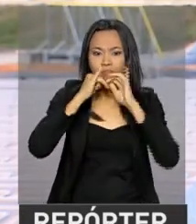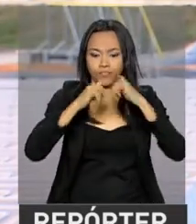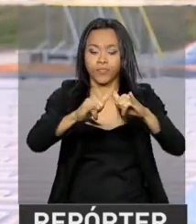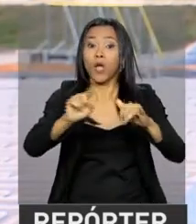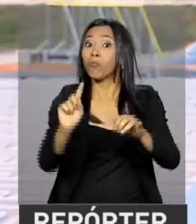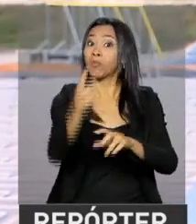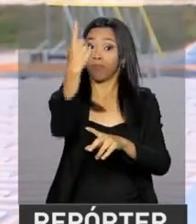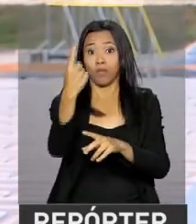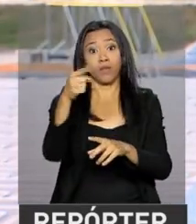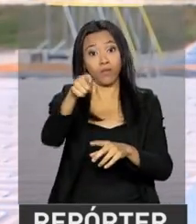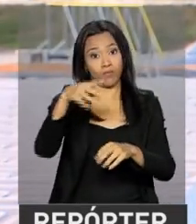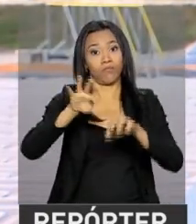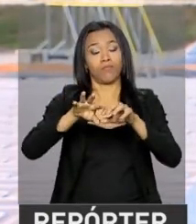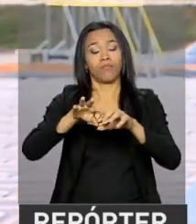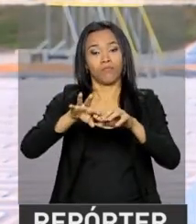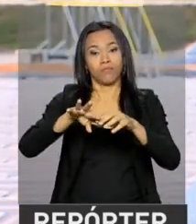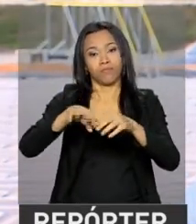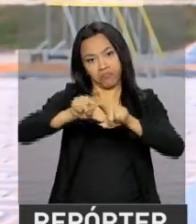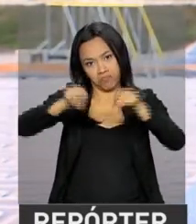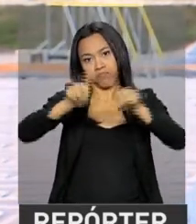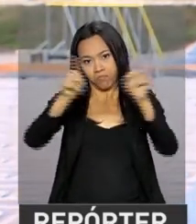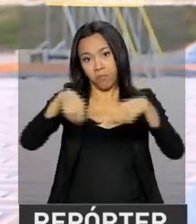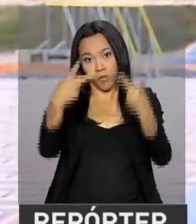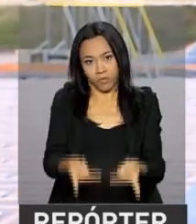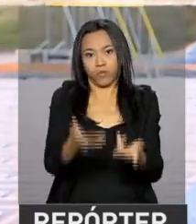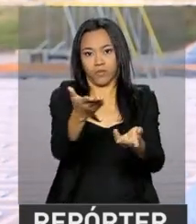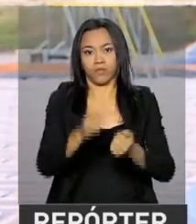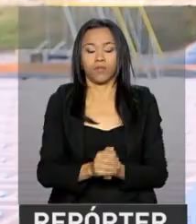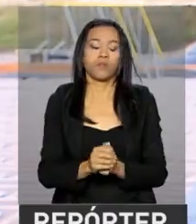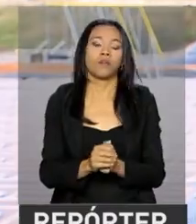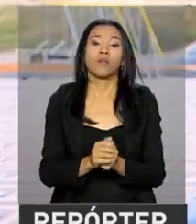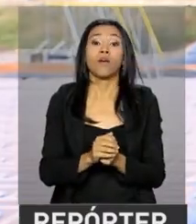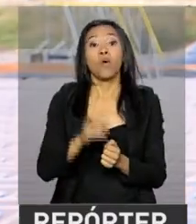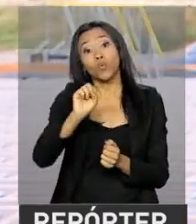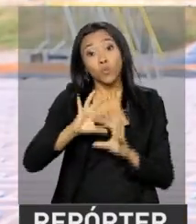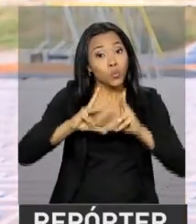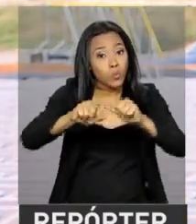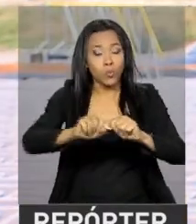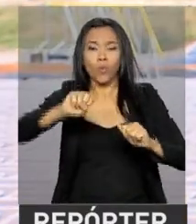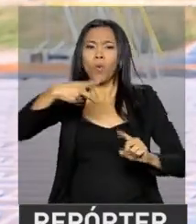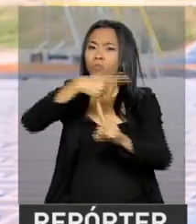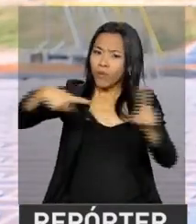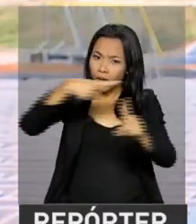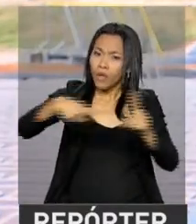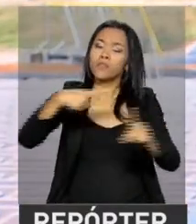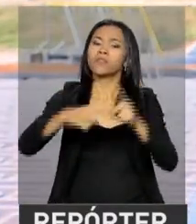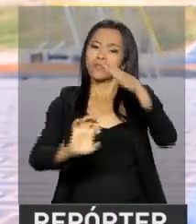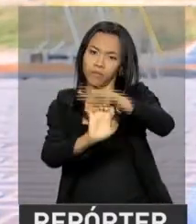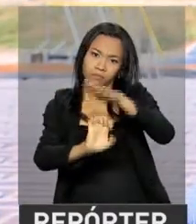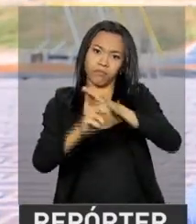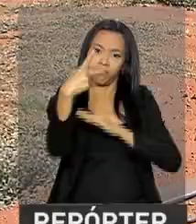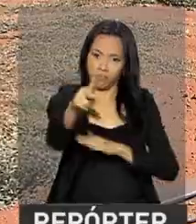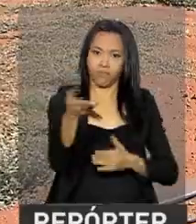piloto a gente espera aprender com todo ou parte do consumo que a gente está utilizando